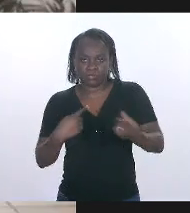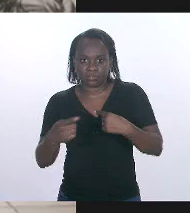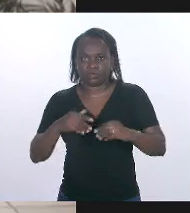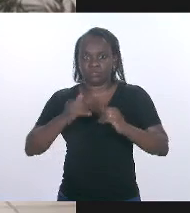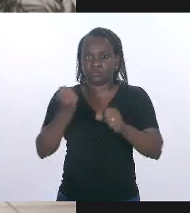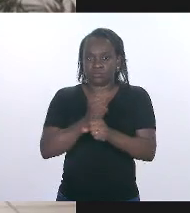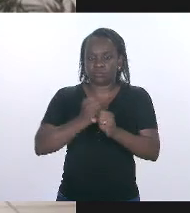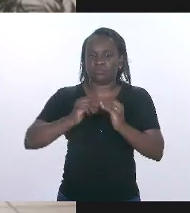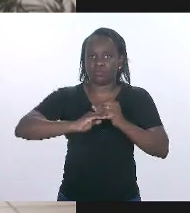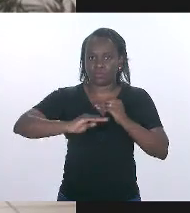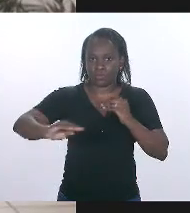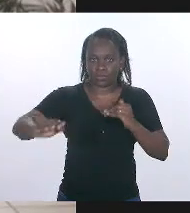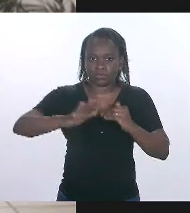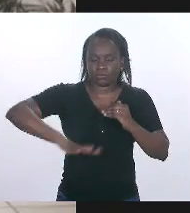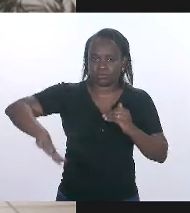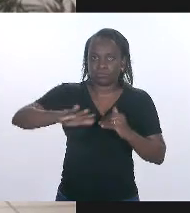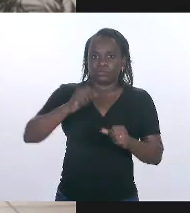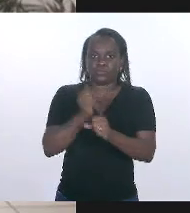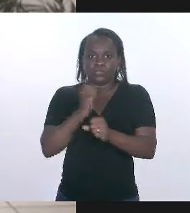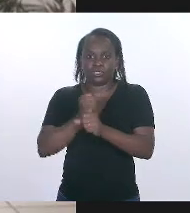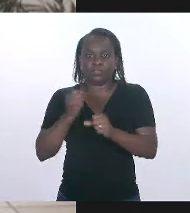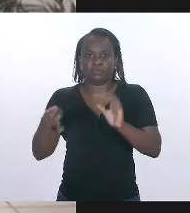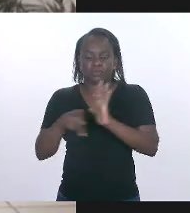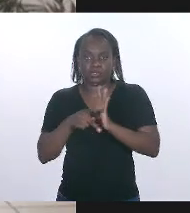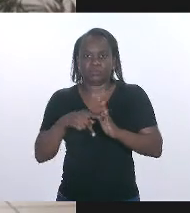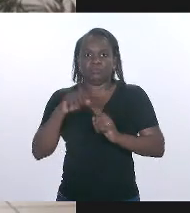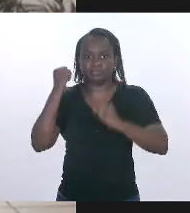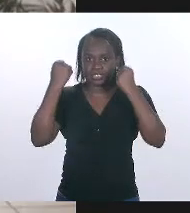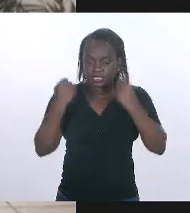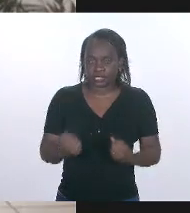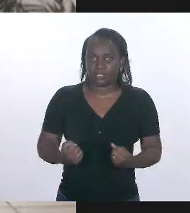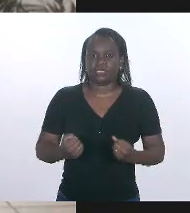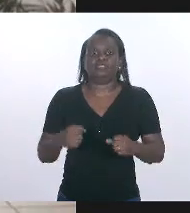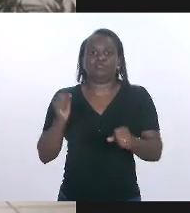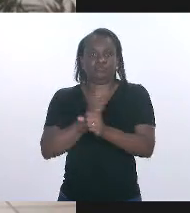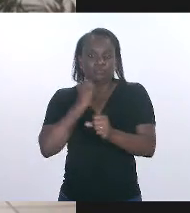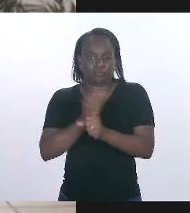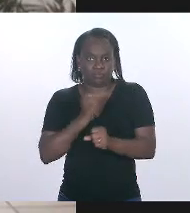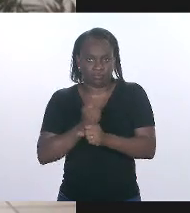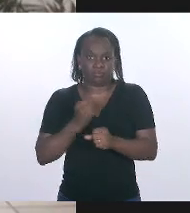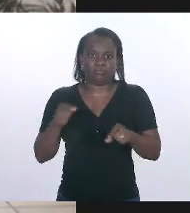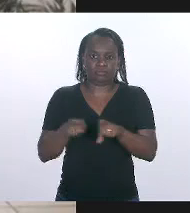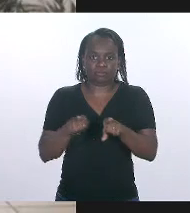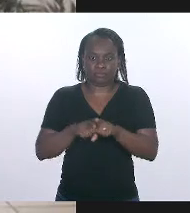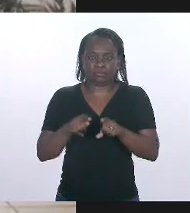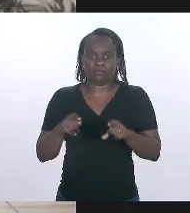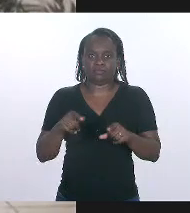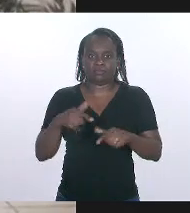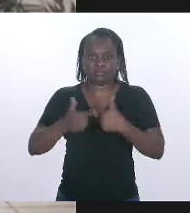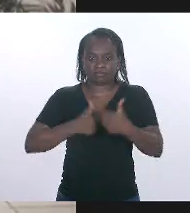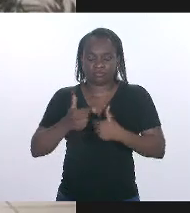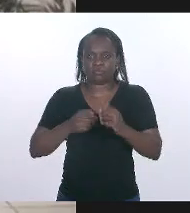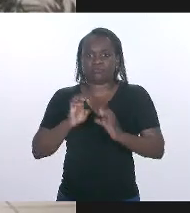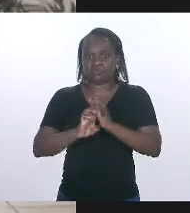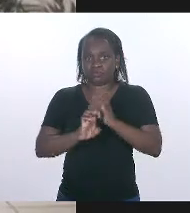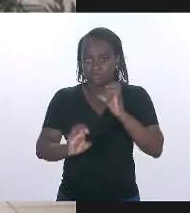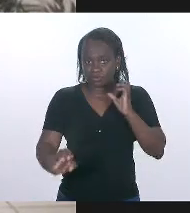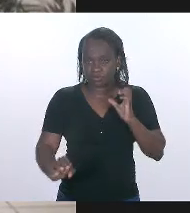pavimentação de logradouros, obras da construção civil pesada, obras ou serviços de